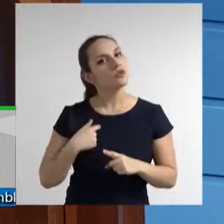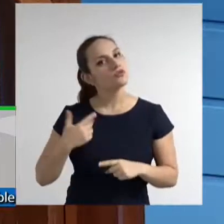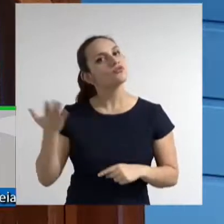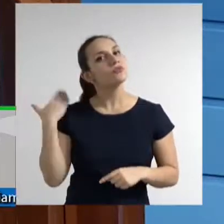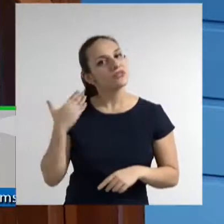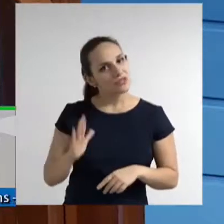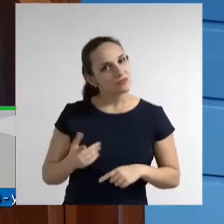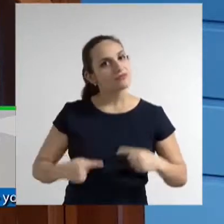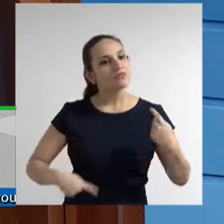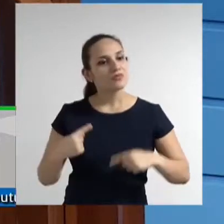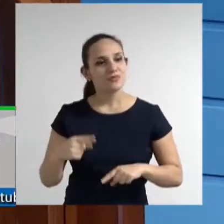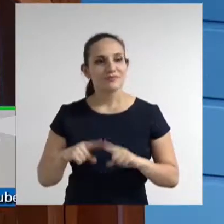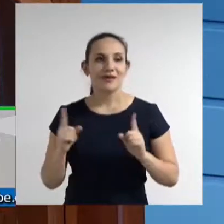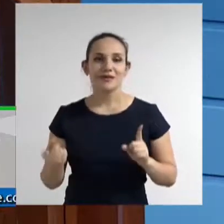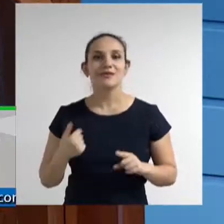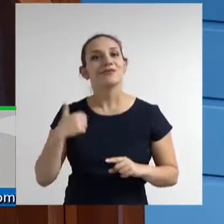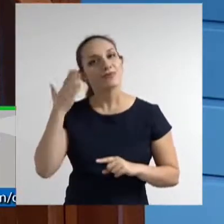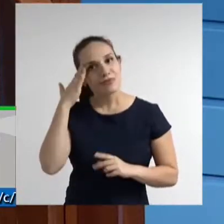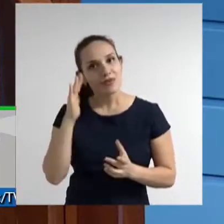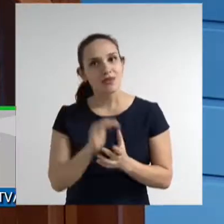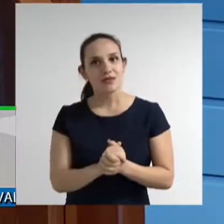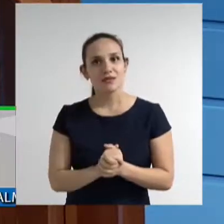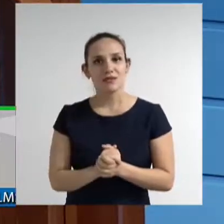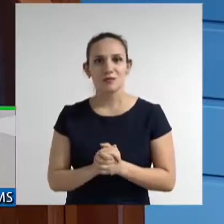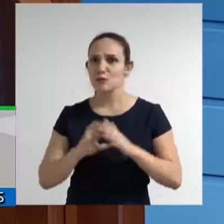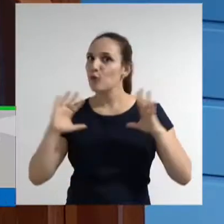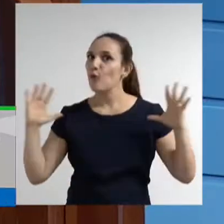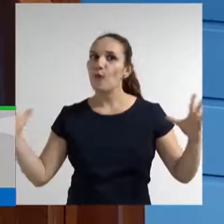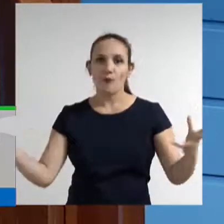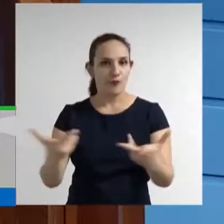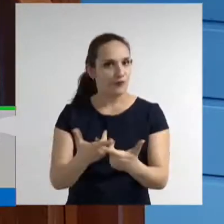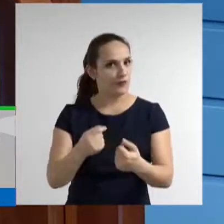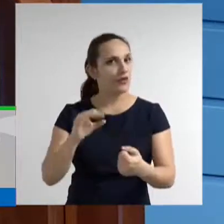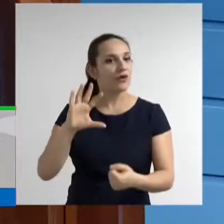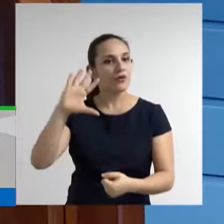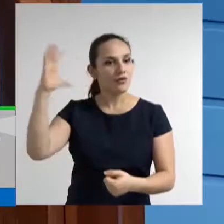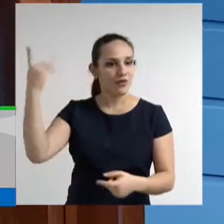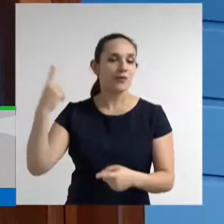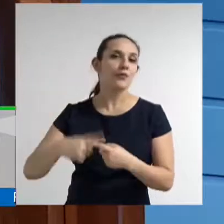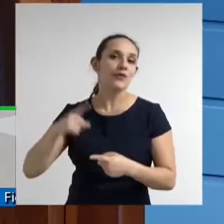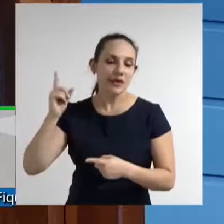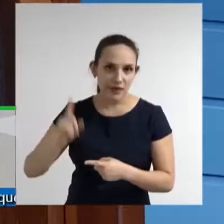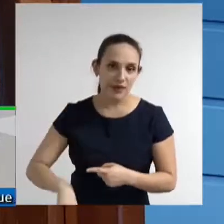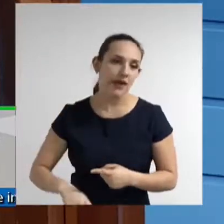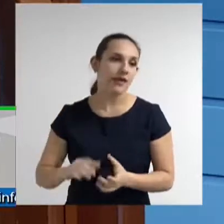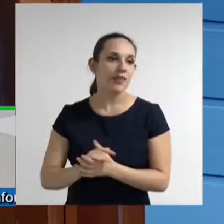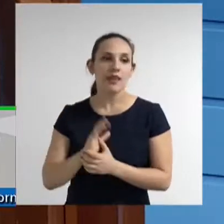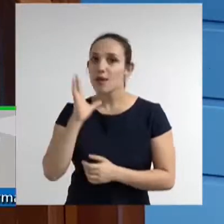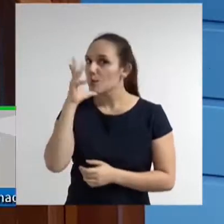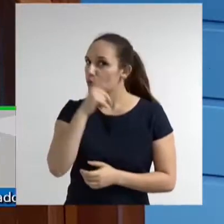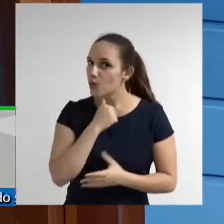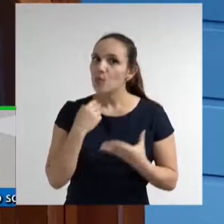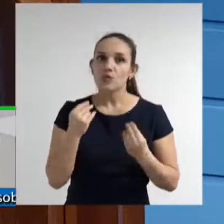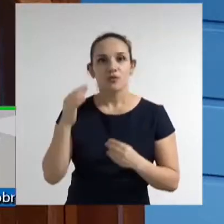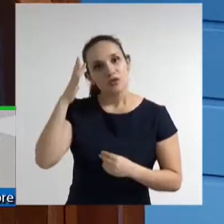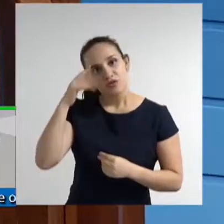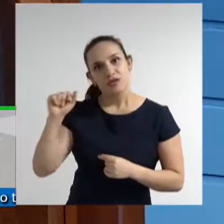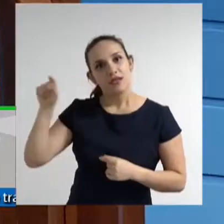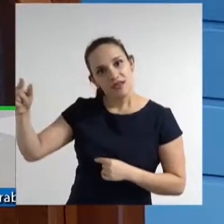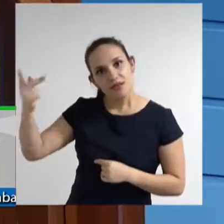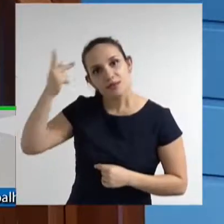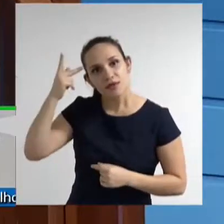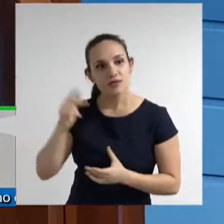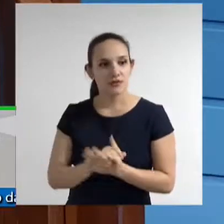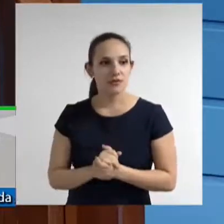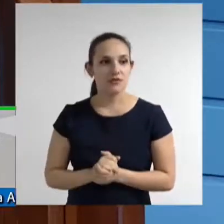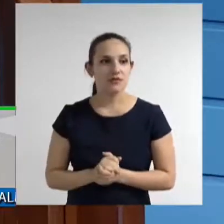tema. Agora, o que nós temos que entender aqui é que tudo isso está acontecendo em relação a São Paulo, que demorou demais para poder resolver isso, e que